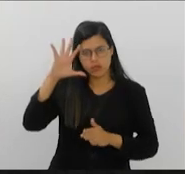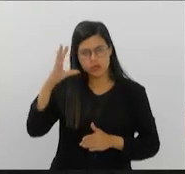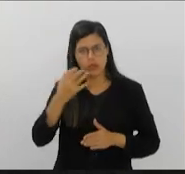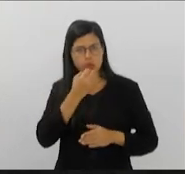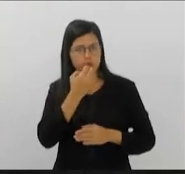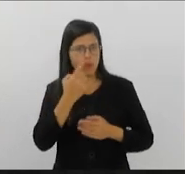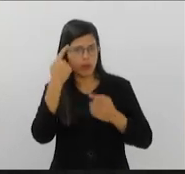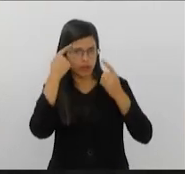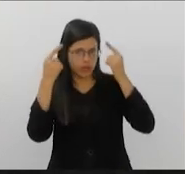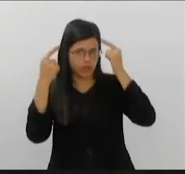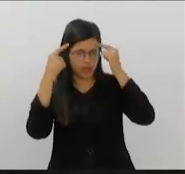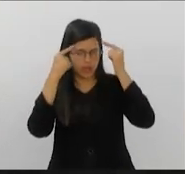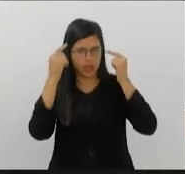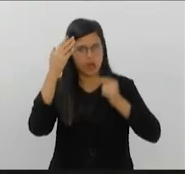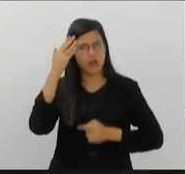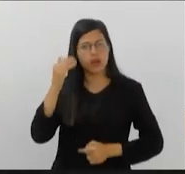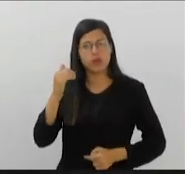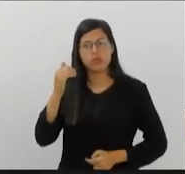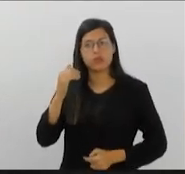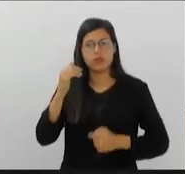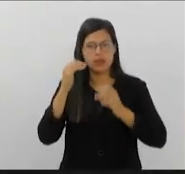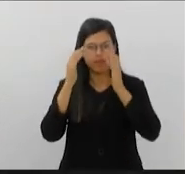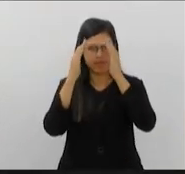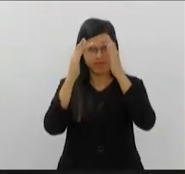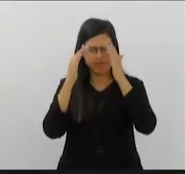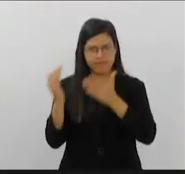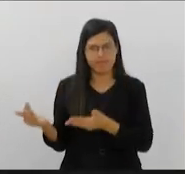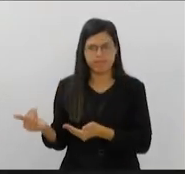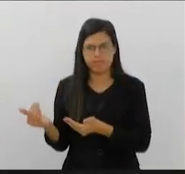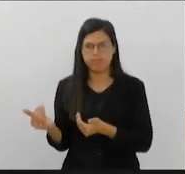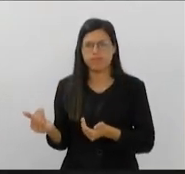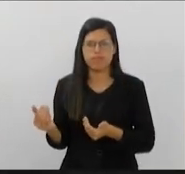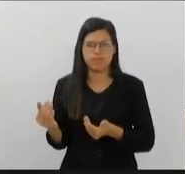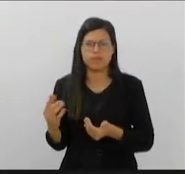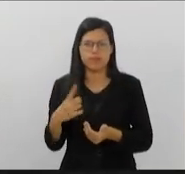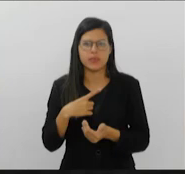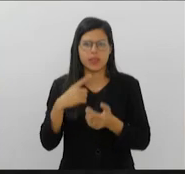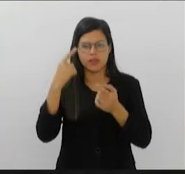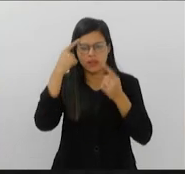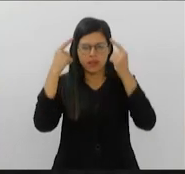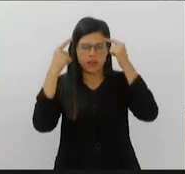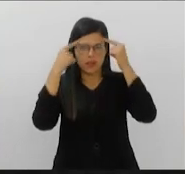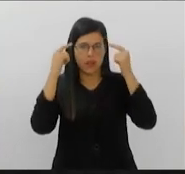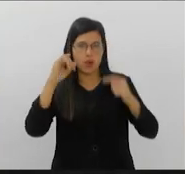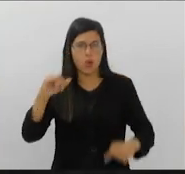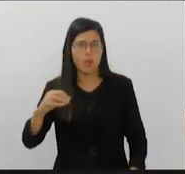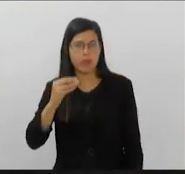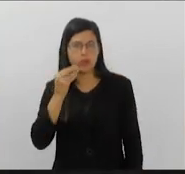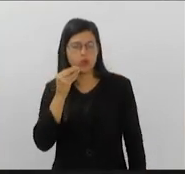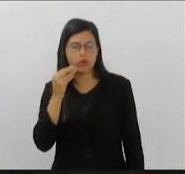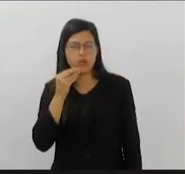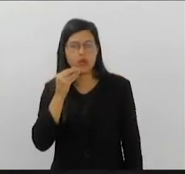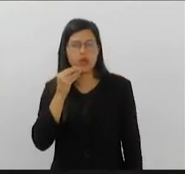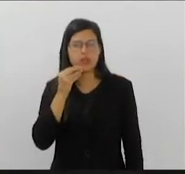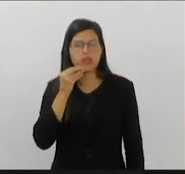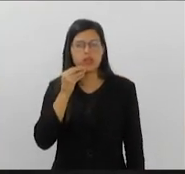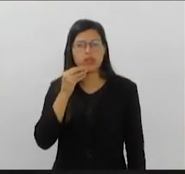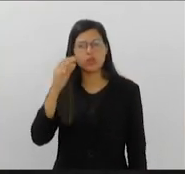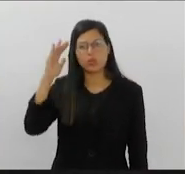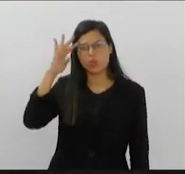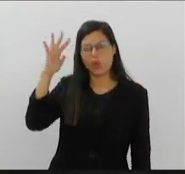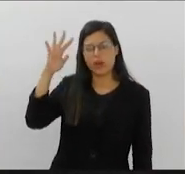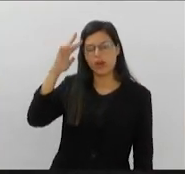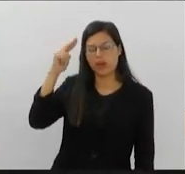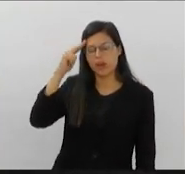ideias, porque eu sei que a cabeça da juventude ferve nas ideias. Então, é a oportunidade da gente ousar, sonhar e